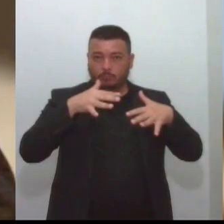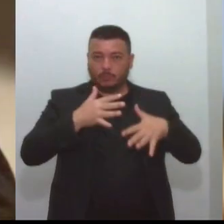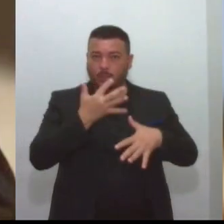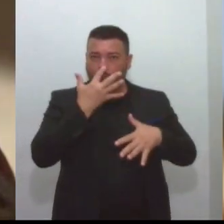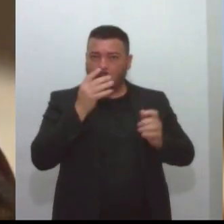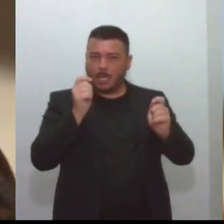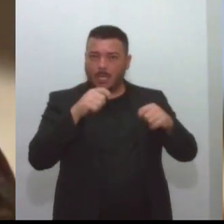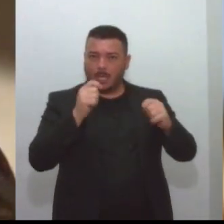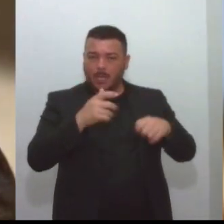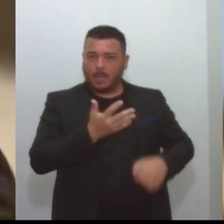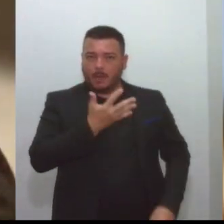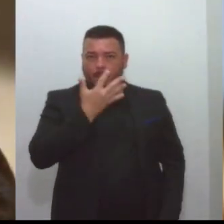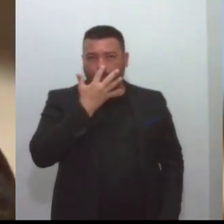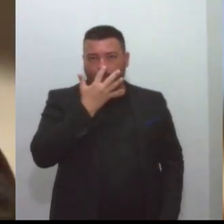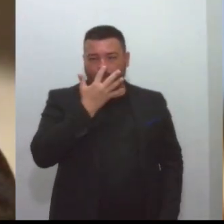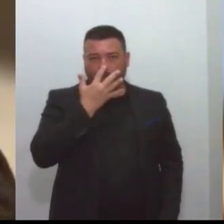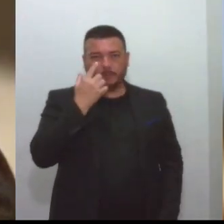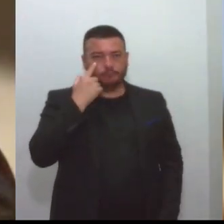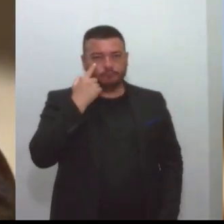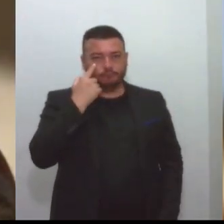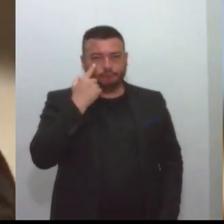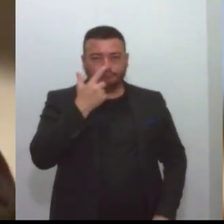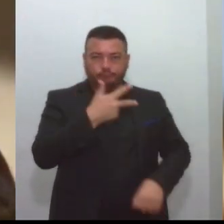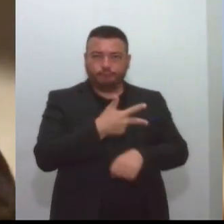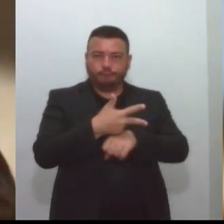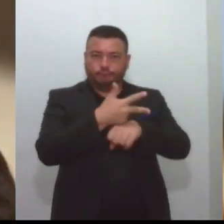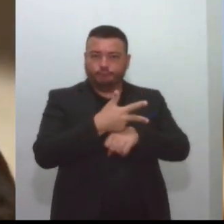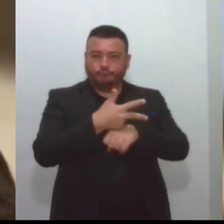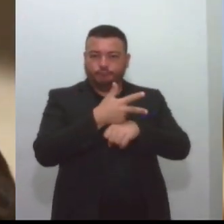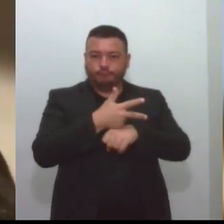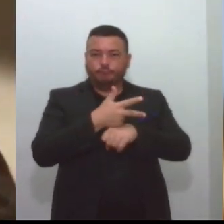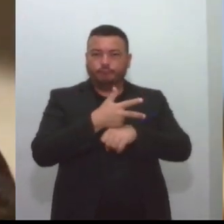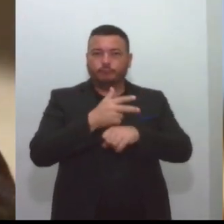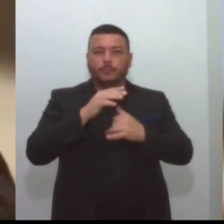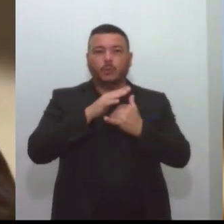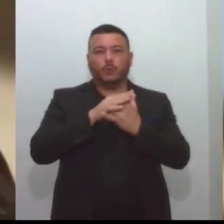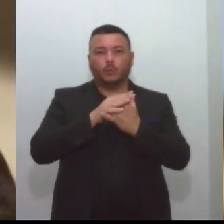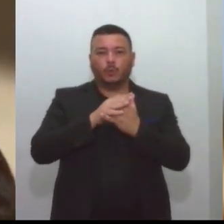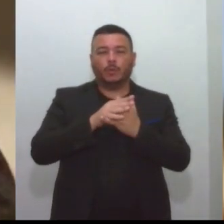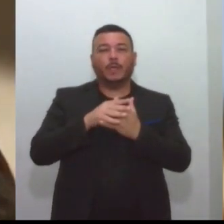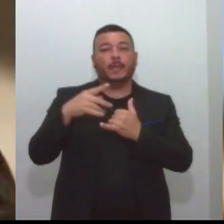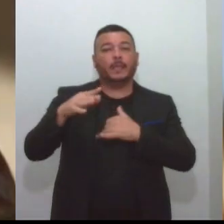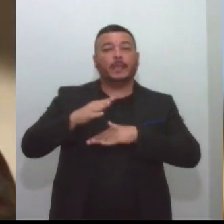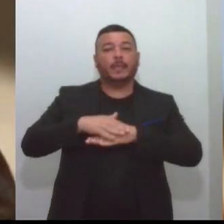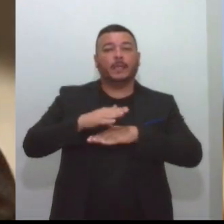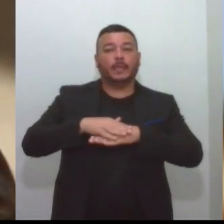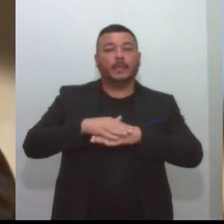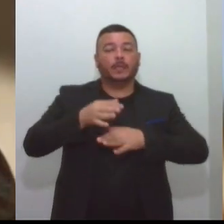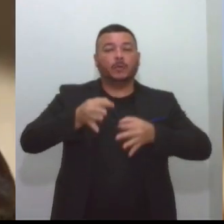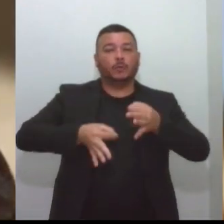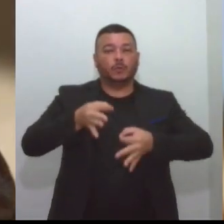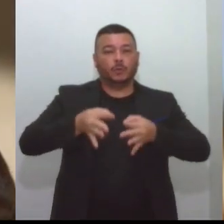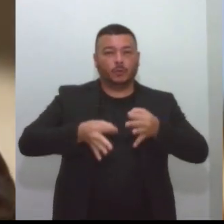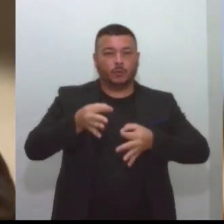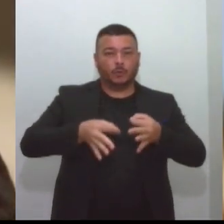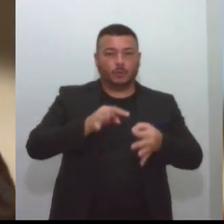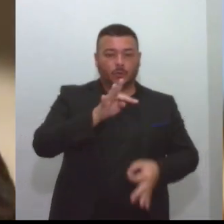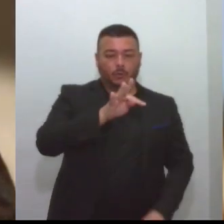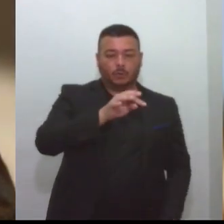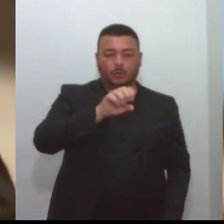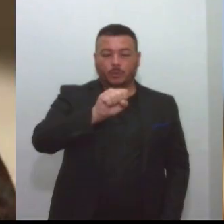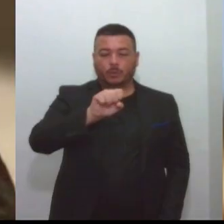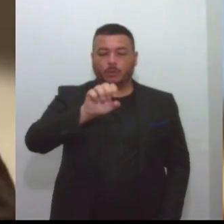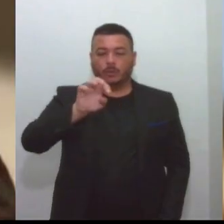acompanhar mediante a transmissão no canal do Tribunal Superior do Trabalho, do TST, através do